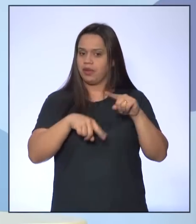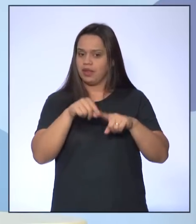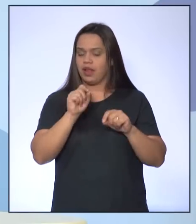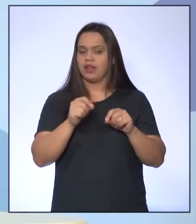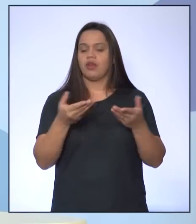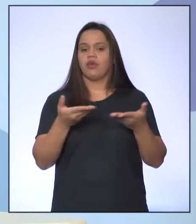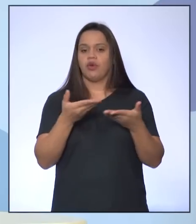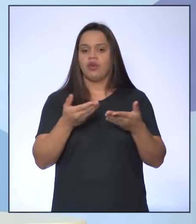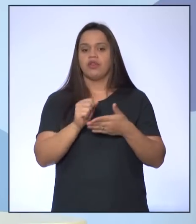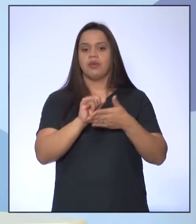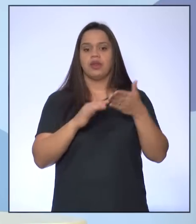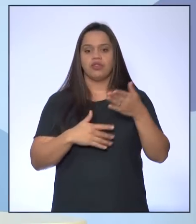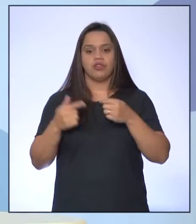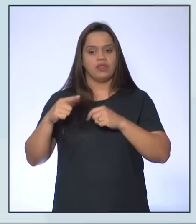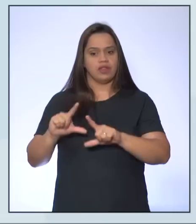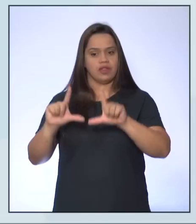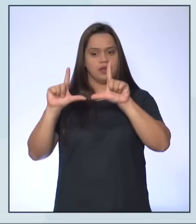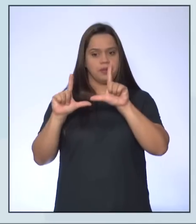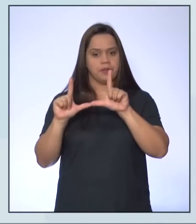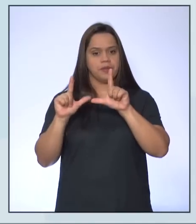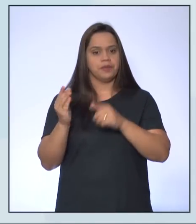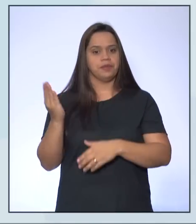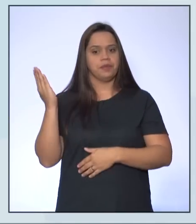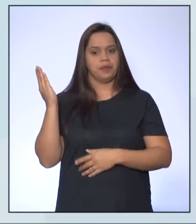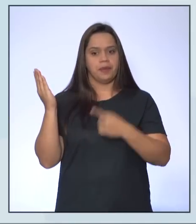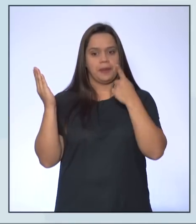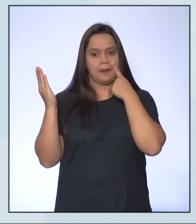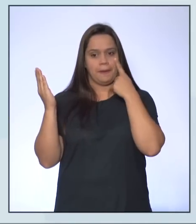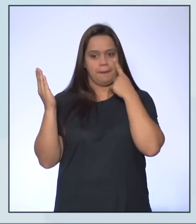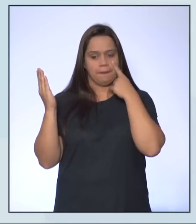uma atividade na tela, vou colocar aqui para vocês.